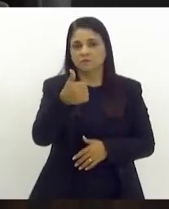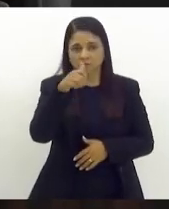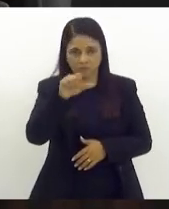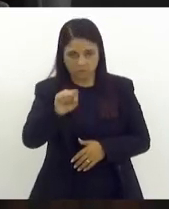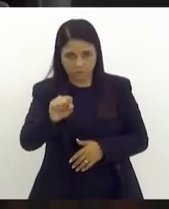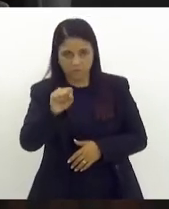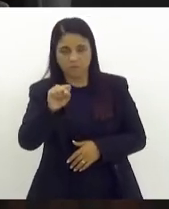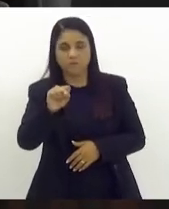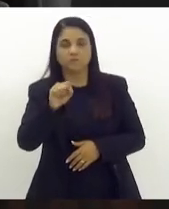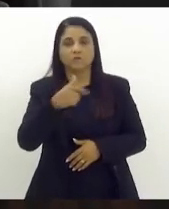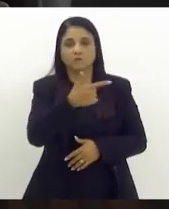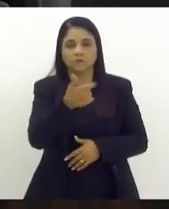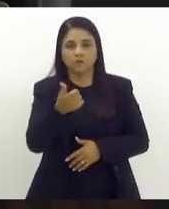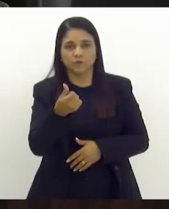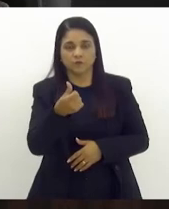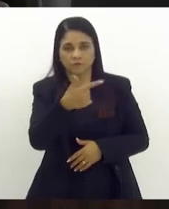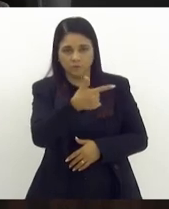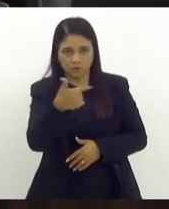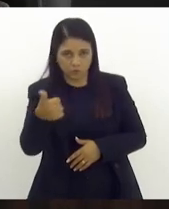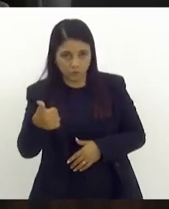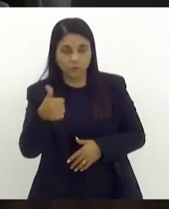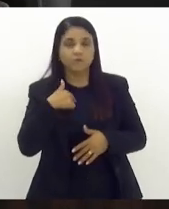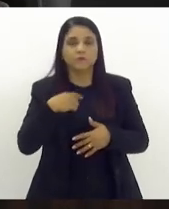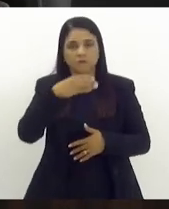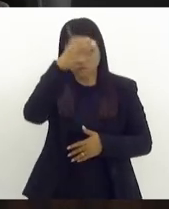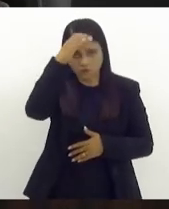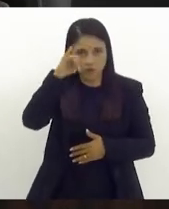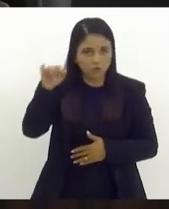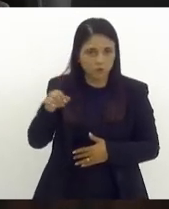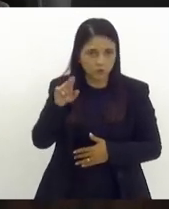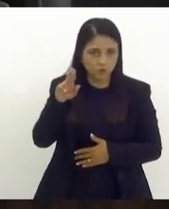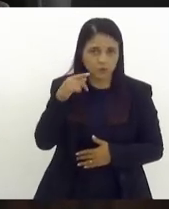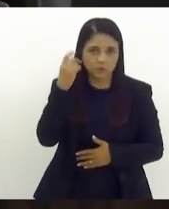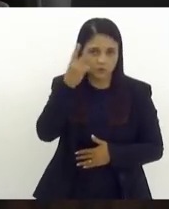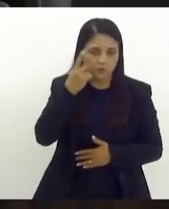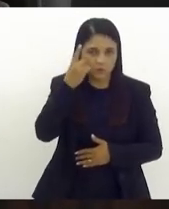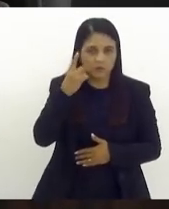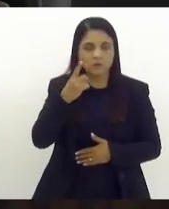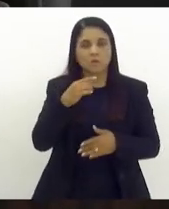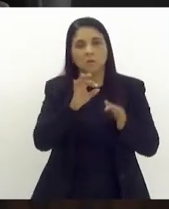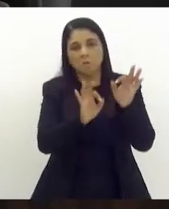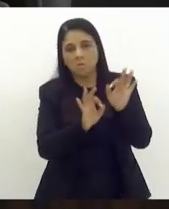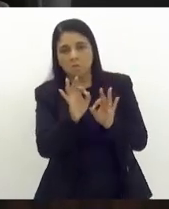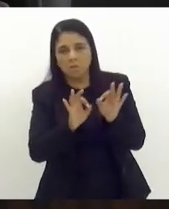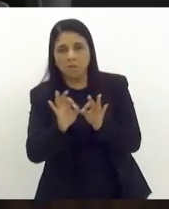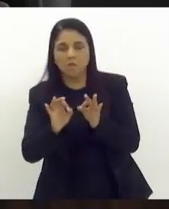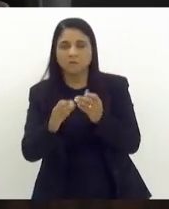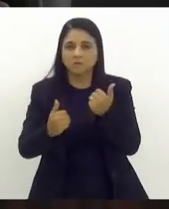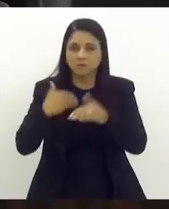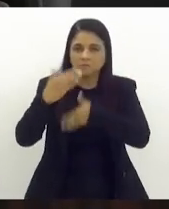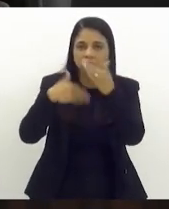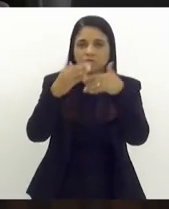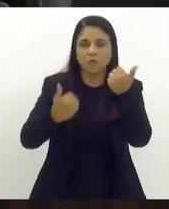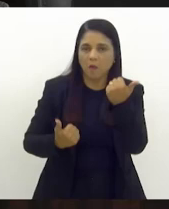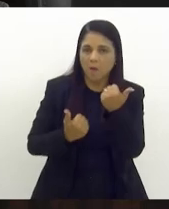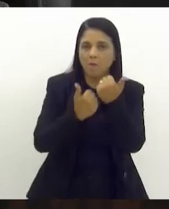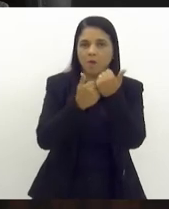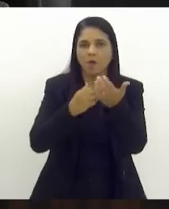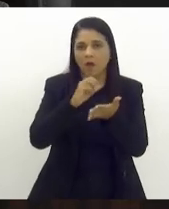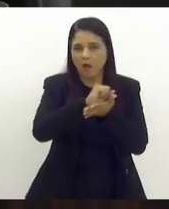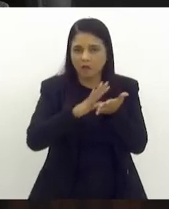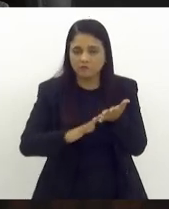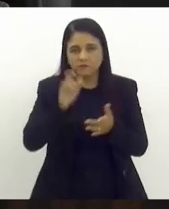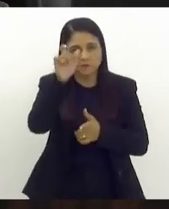5.118, de 21, de autoria da deputada Tia Ju, que institui o Programa Estadual de Desenvolvimento e Apoio às Atividades das